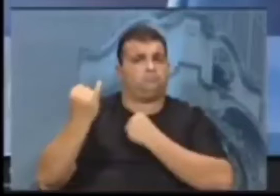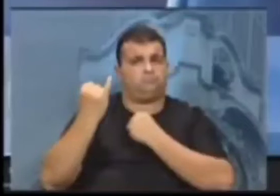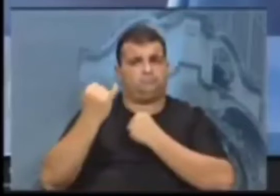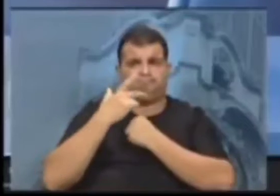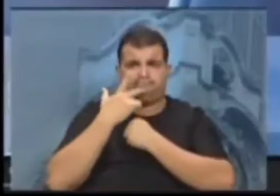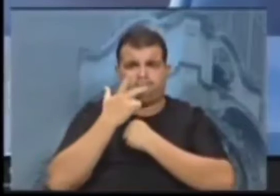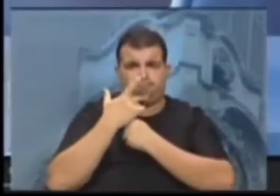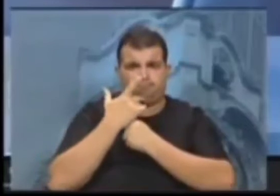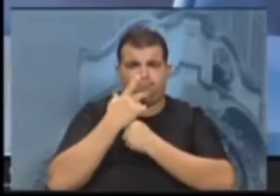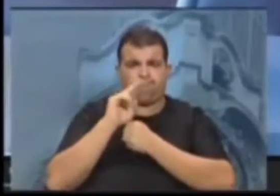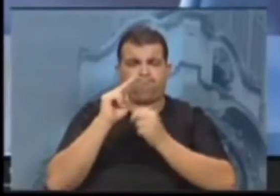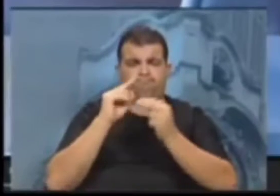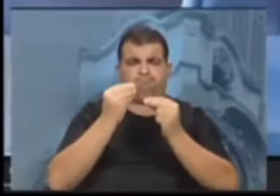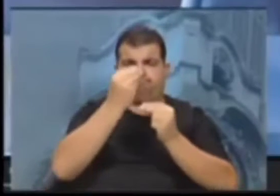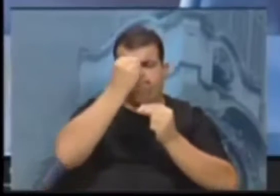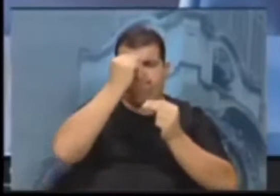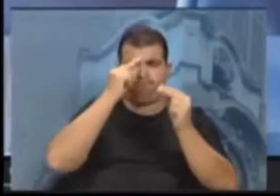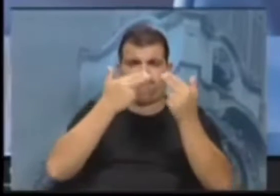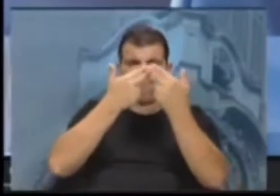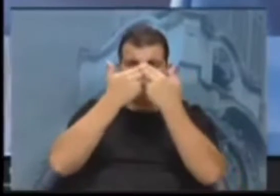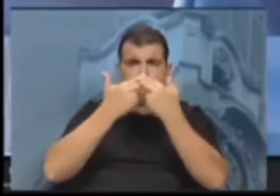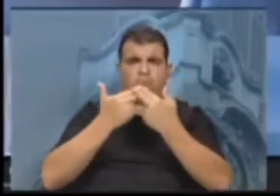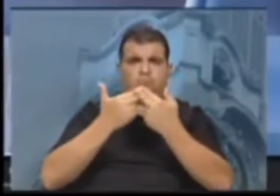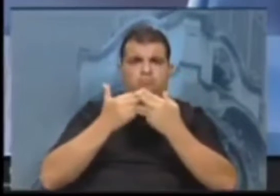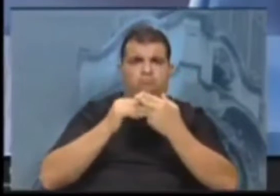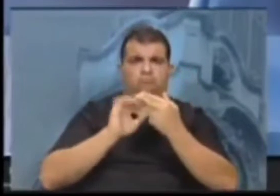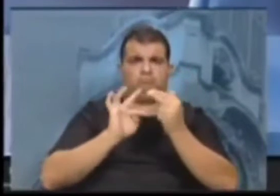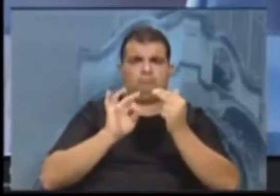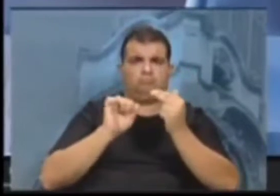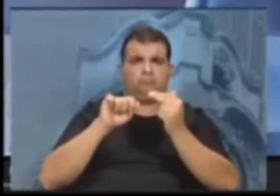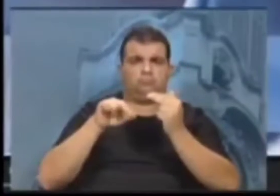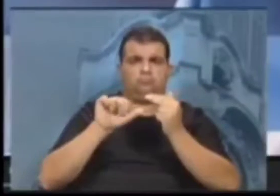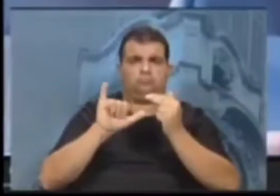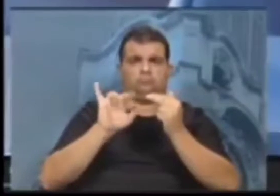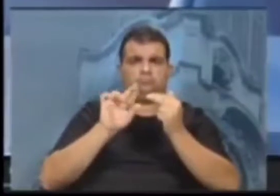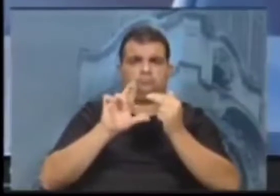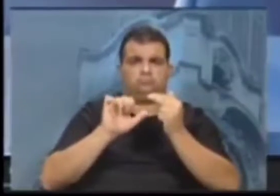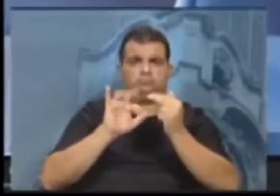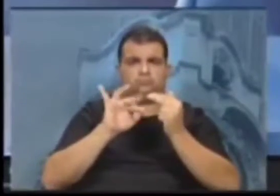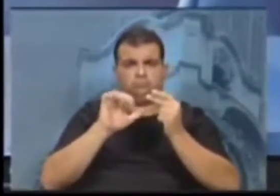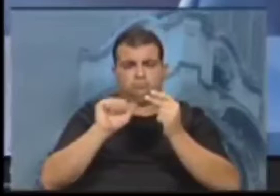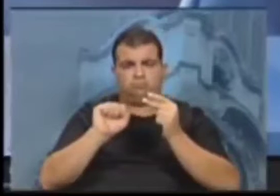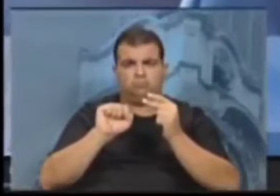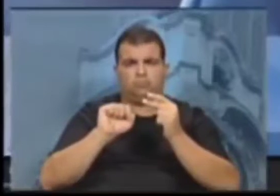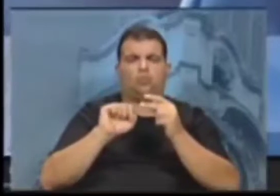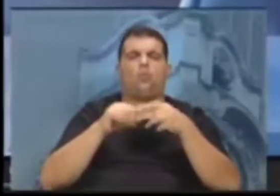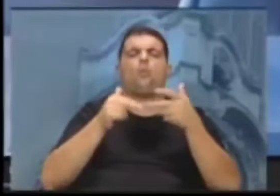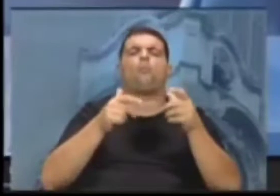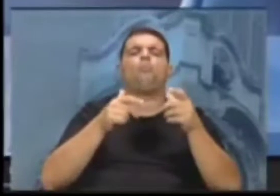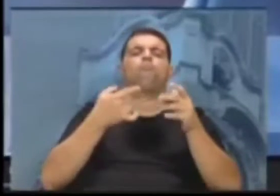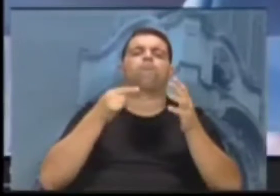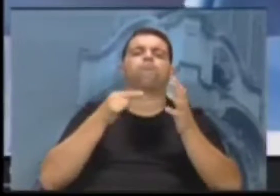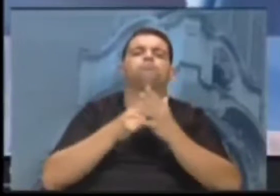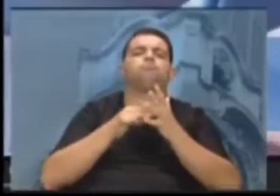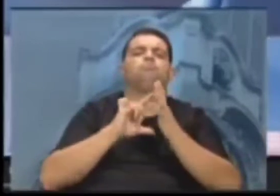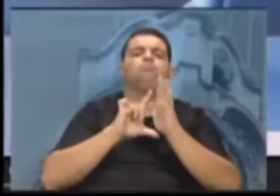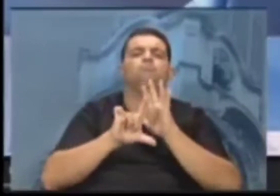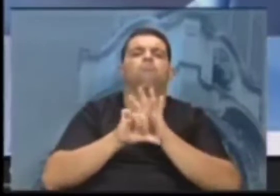fique gravado nas notas taquigráficas aqui dessa casa, qual o espírito dessa lei.